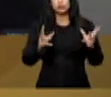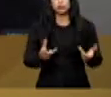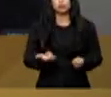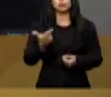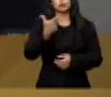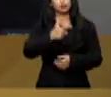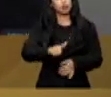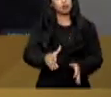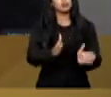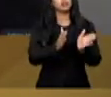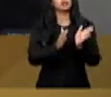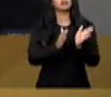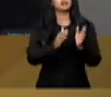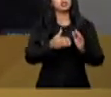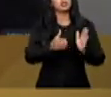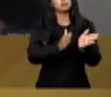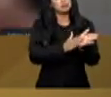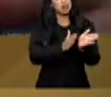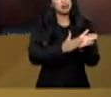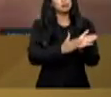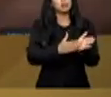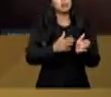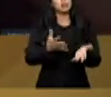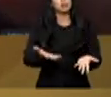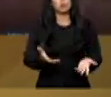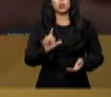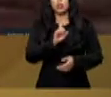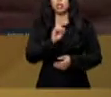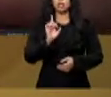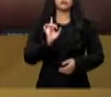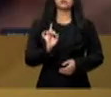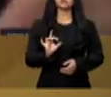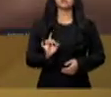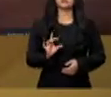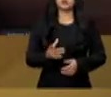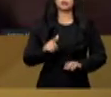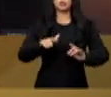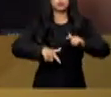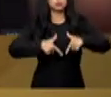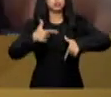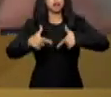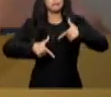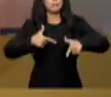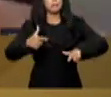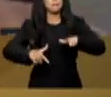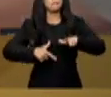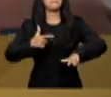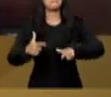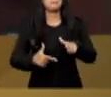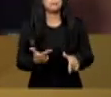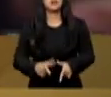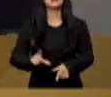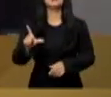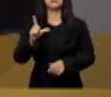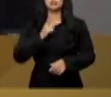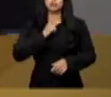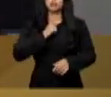vez, cumprimento a sua excelência, não apenas pelo trabalho que